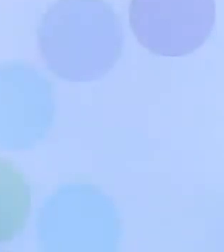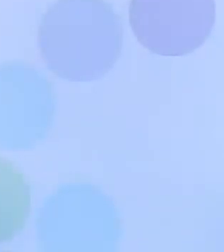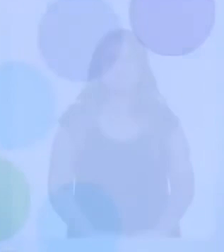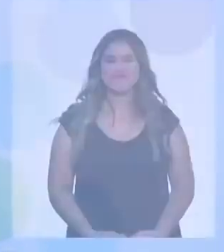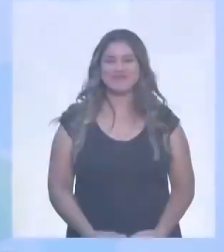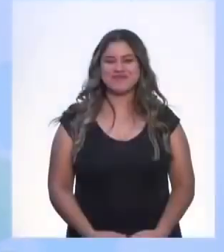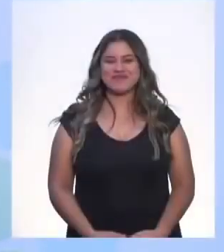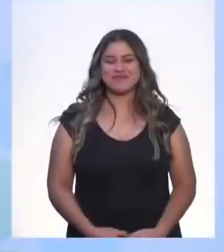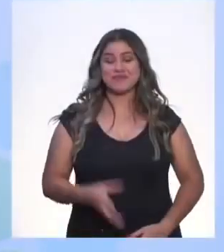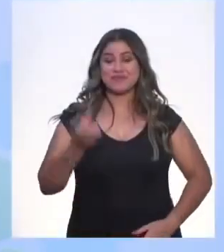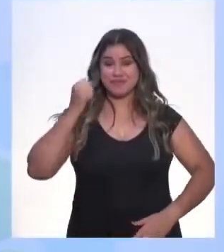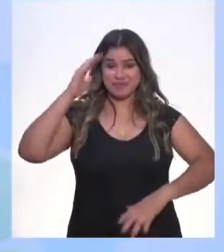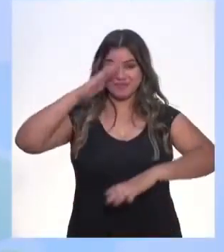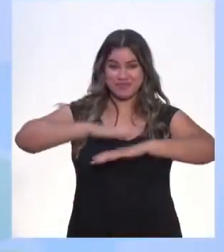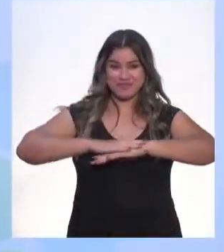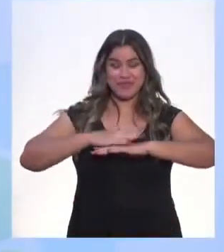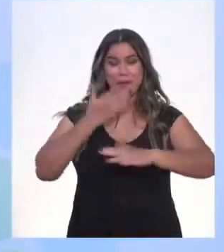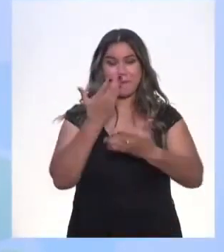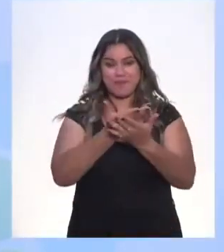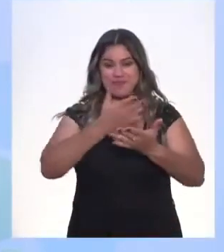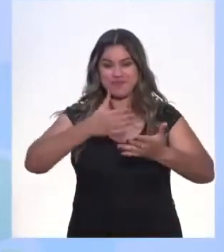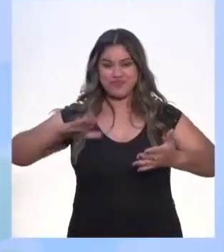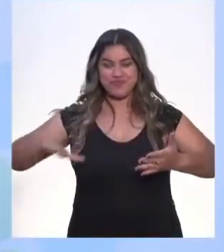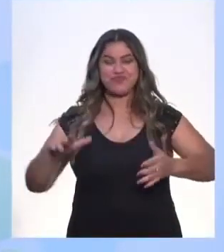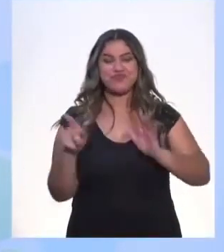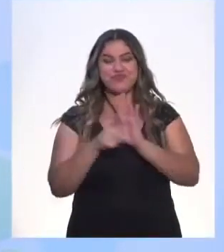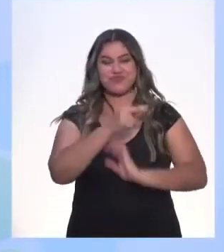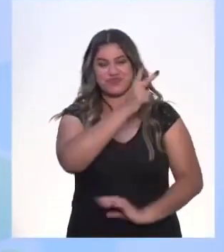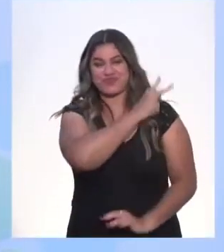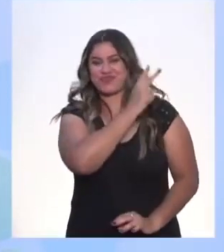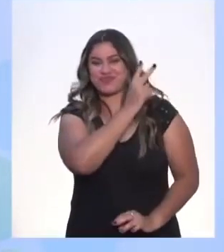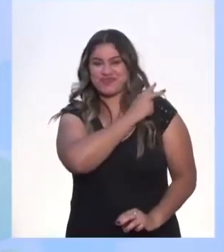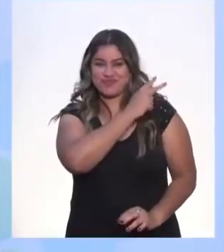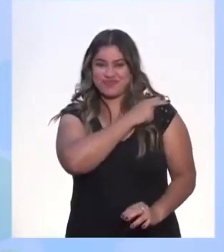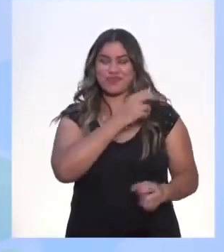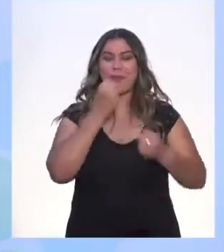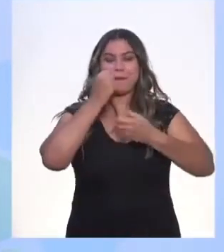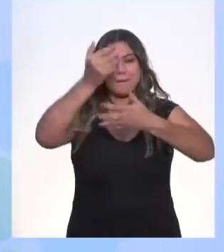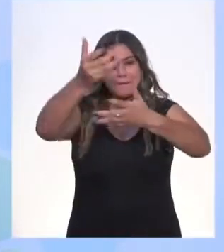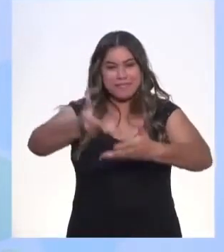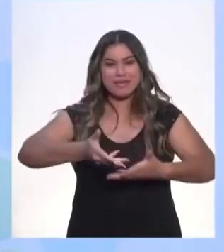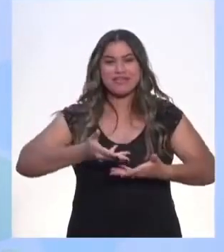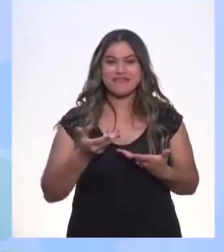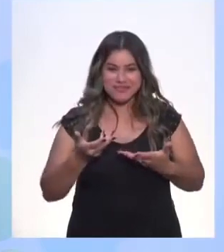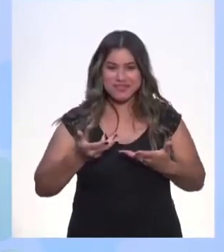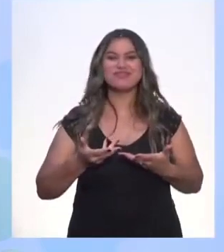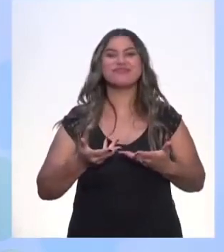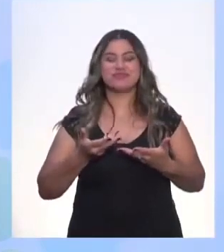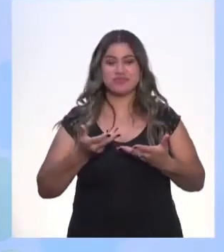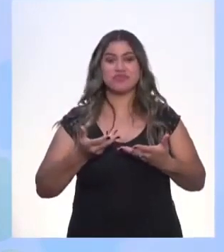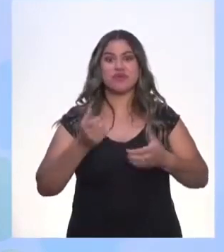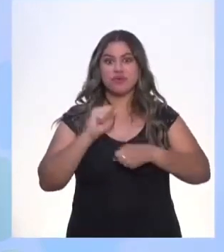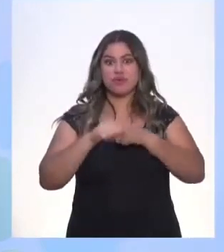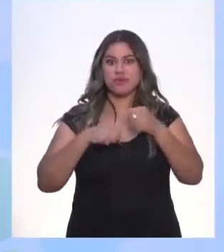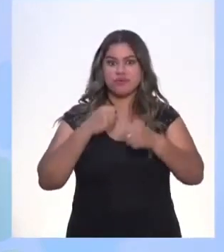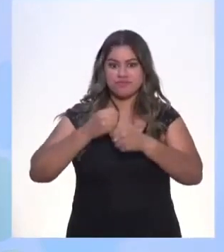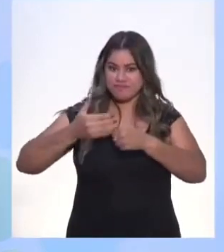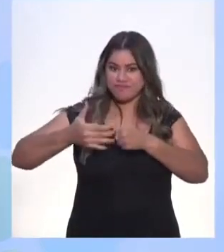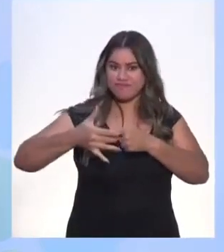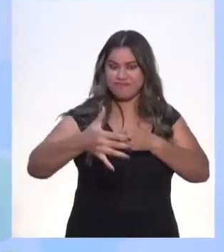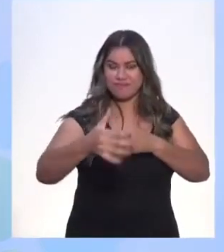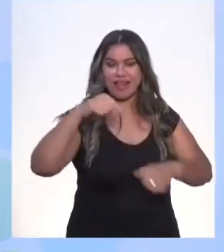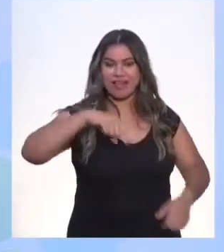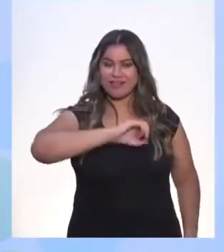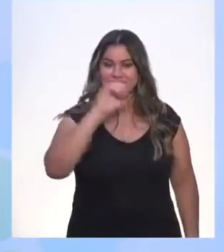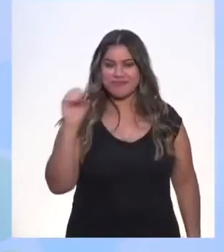Boa tarde, alunos da segunda série do ensino médio. Sejam bem-vindos a esse ano letivo aqui no